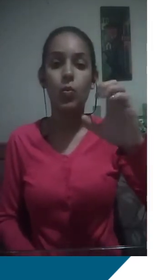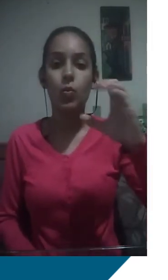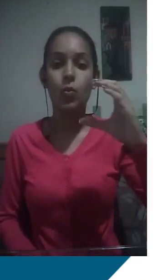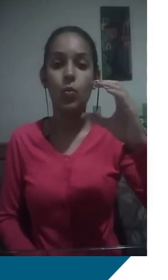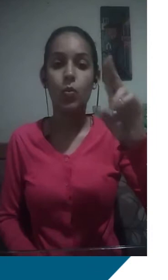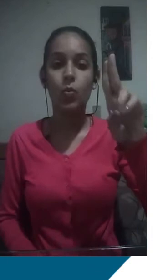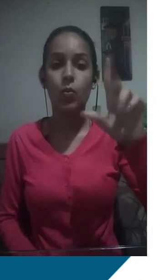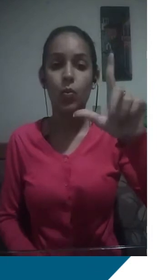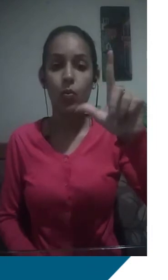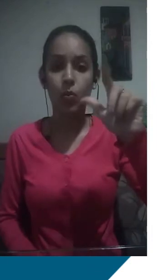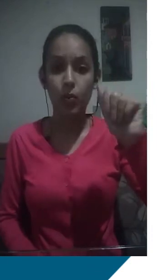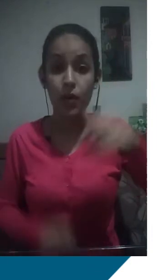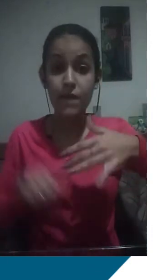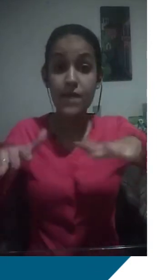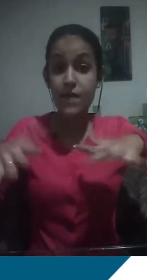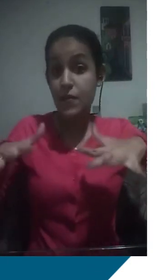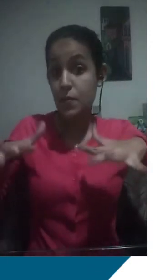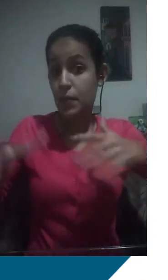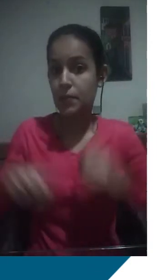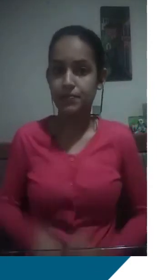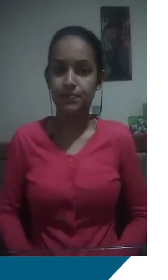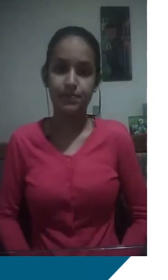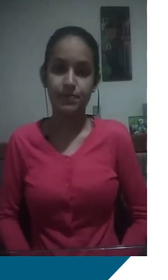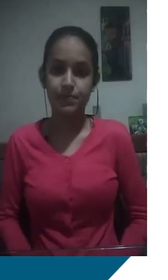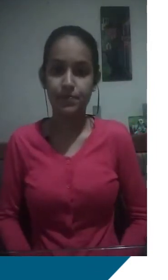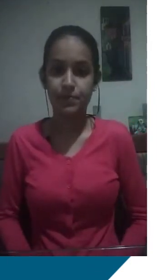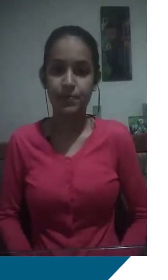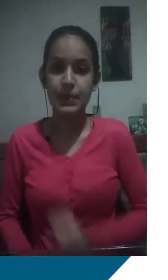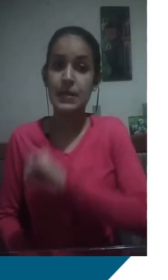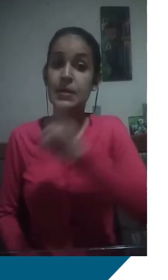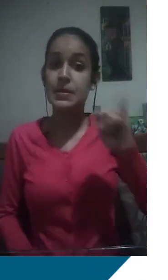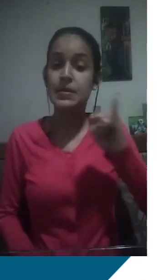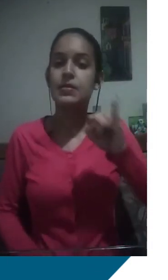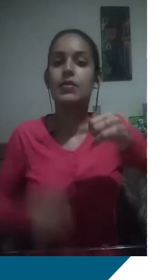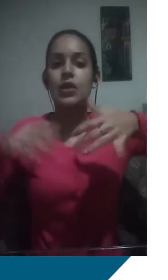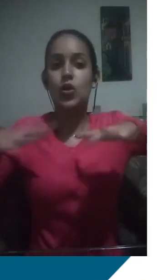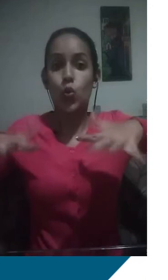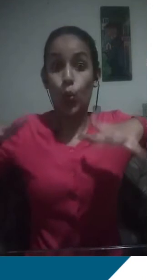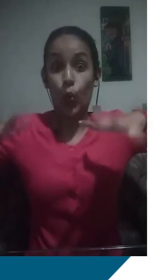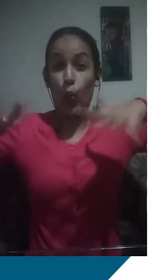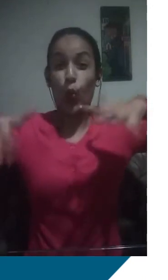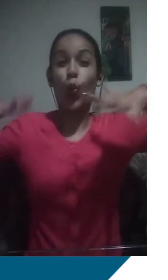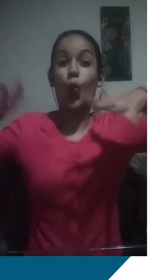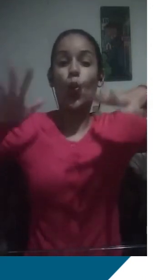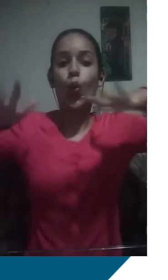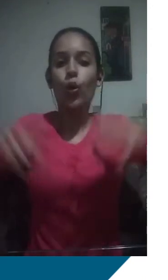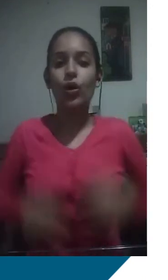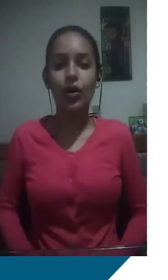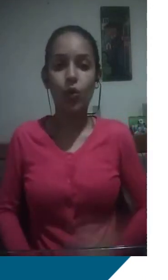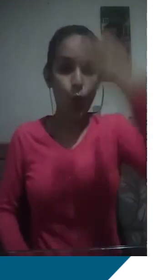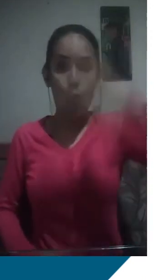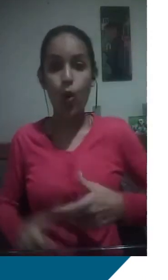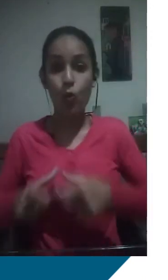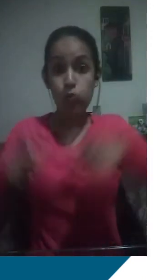coloquei aqui as moléculas de um corpo qualquer. Né? Essas moléculas elas estão ligadas de alguma forma, que não interessa para a gente aqui